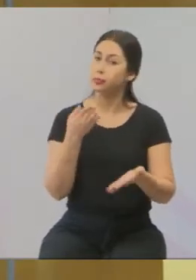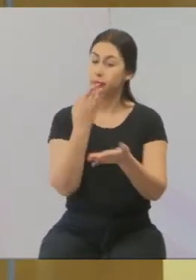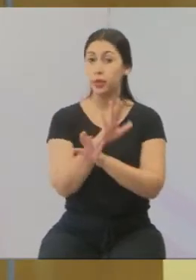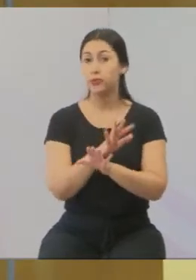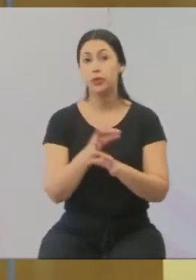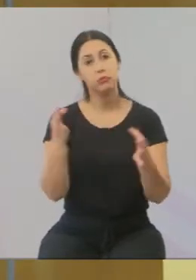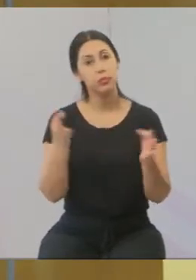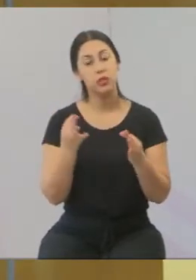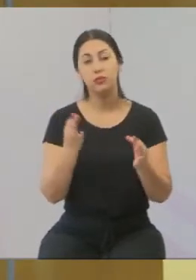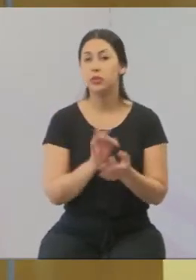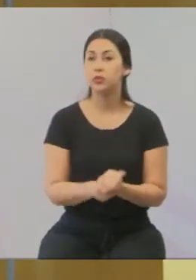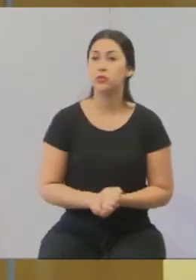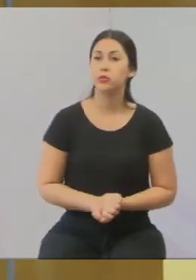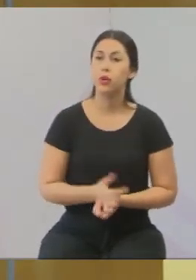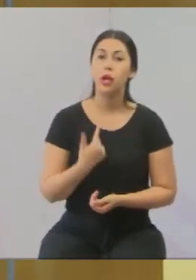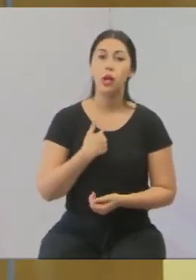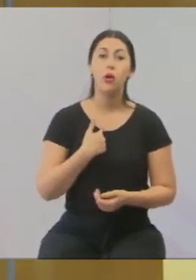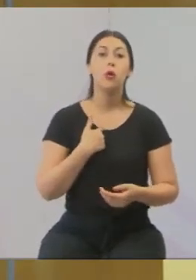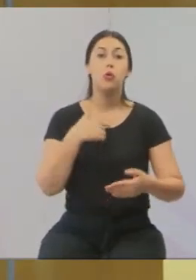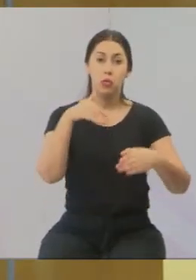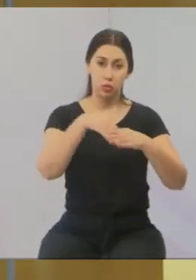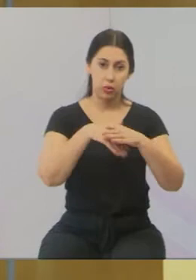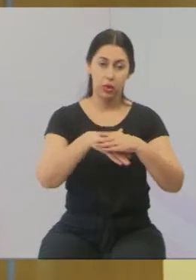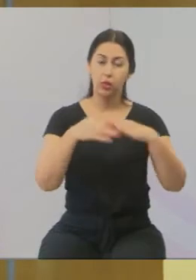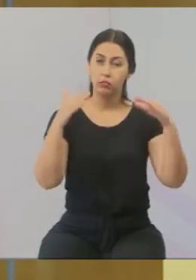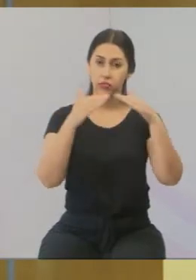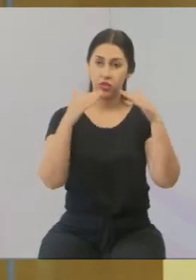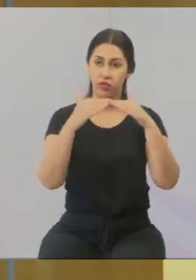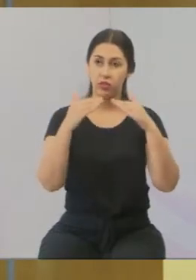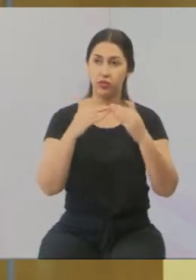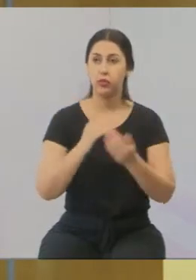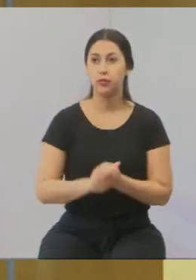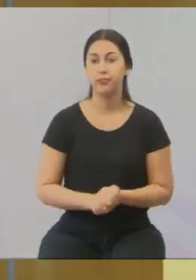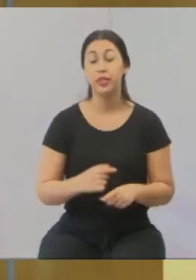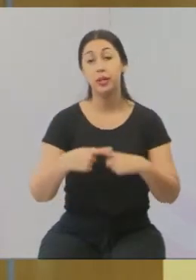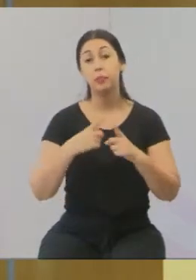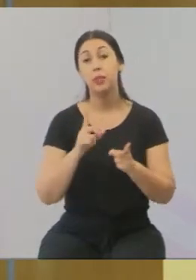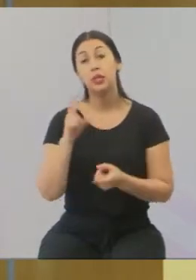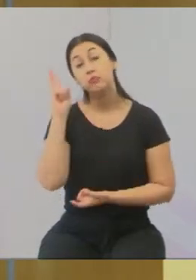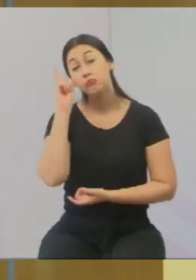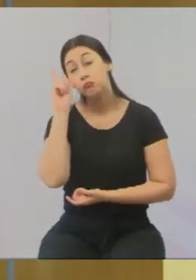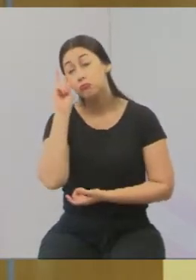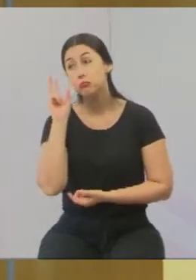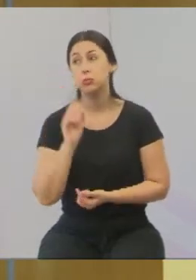perfeito, tanto é que eu votei a favor. Mas aí eu quero lembrar uma coisa.